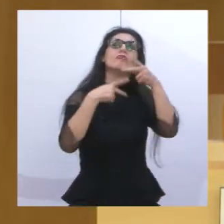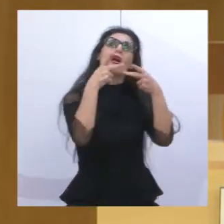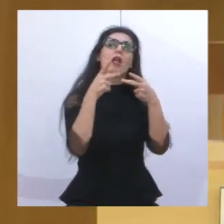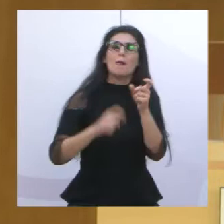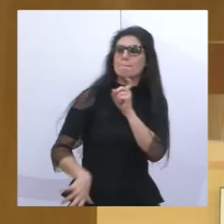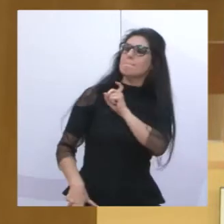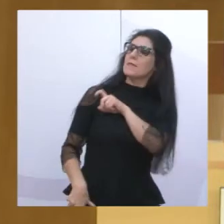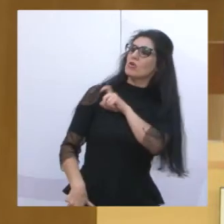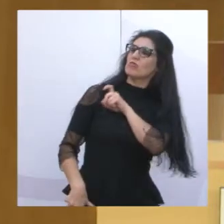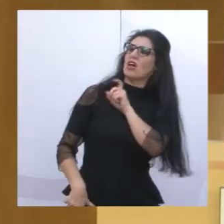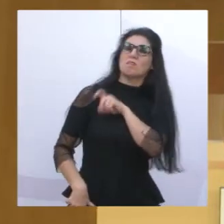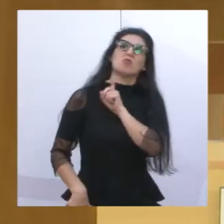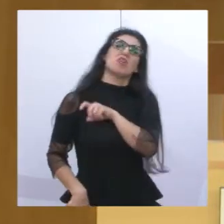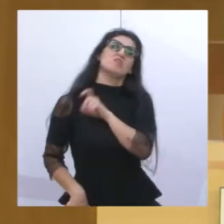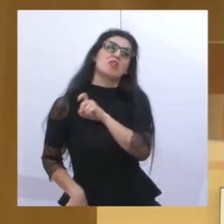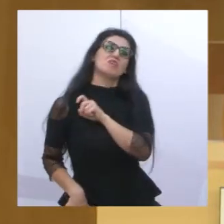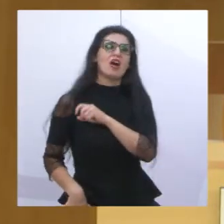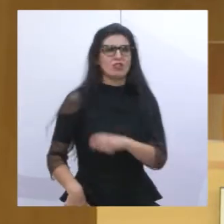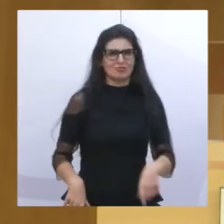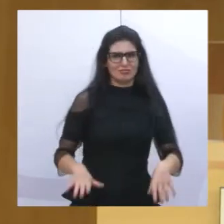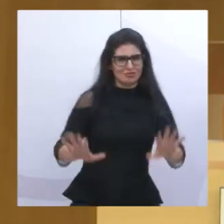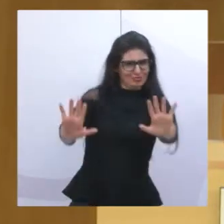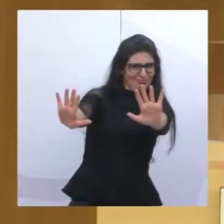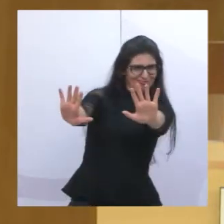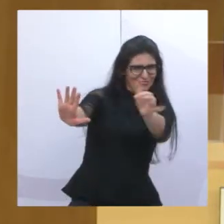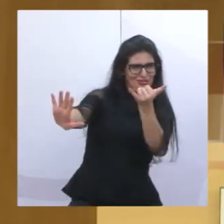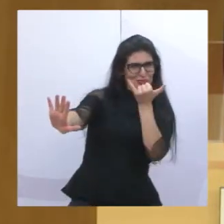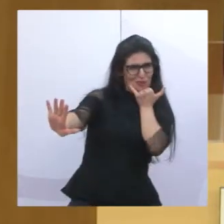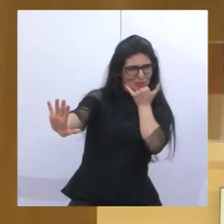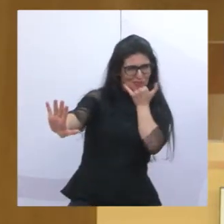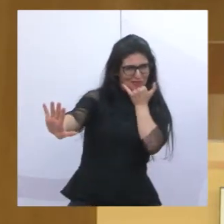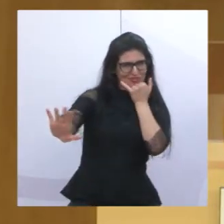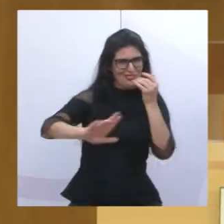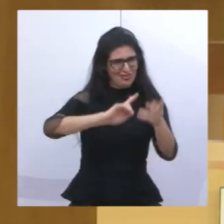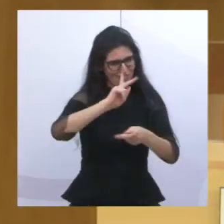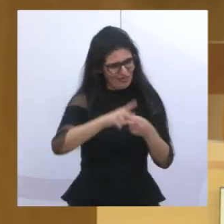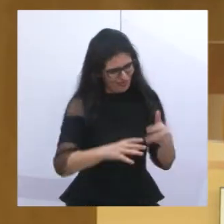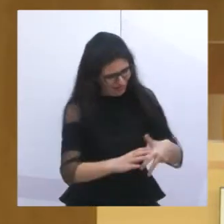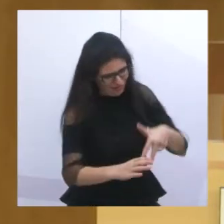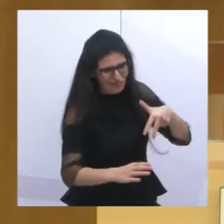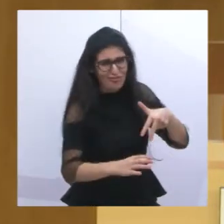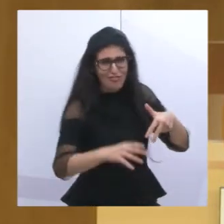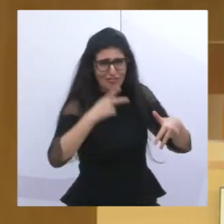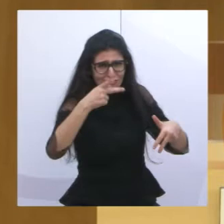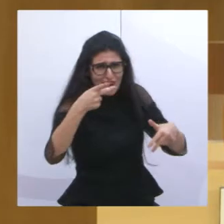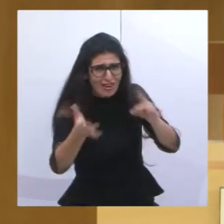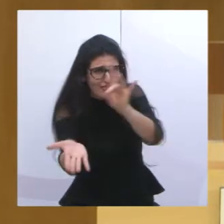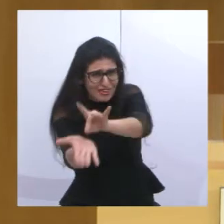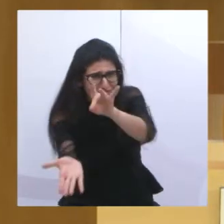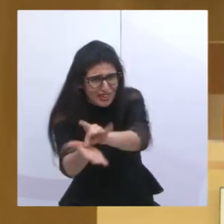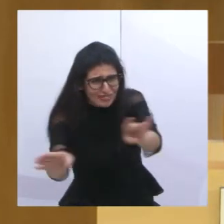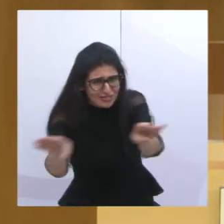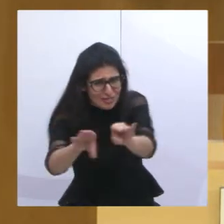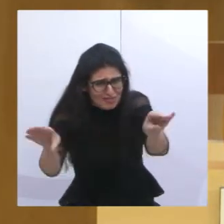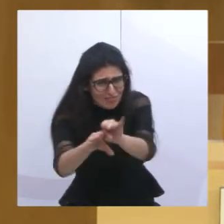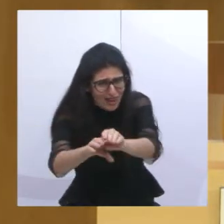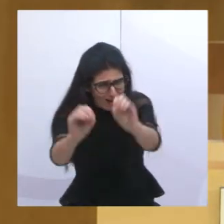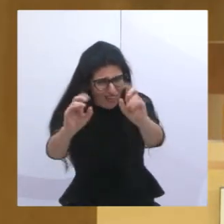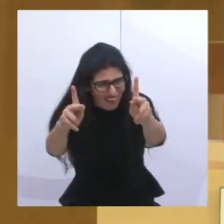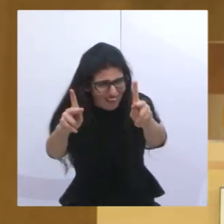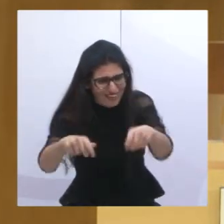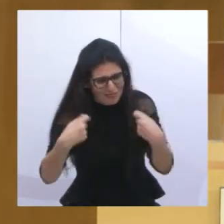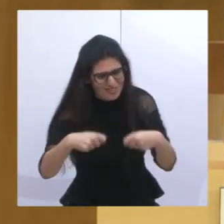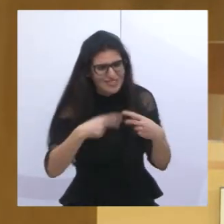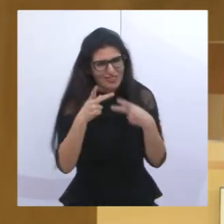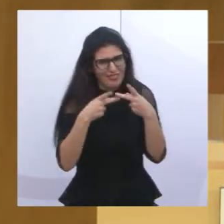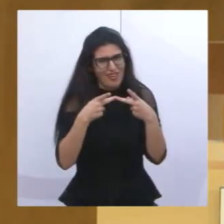eu não engulo essas coisas, eu tenho que jogar para fora. Então, quando subir aqui para falar alguma coisa, pense nisso também, porque eu vou sempre rebater. Está boa a saúde? Não está. A